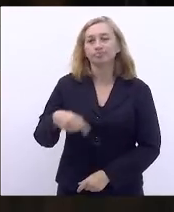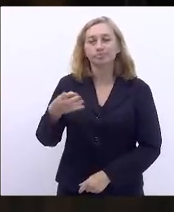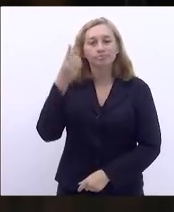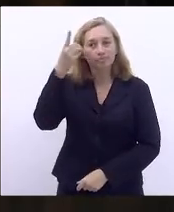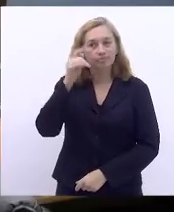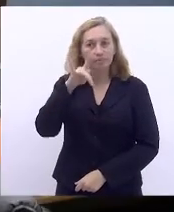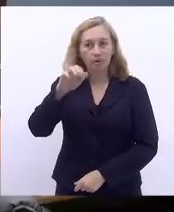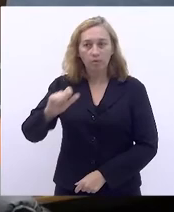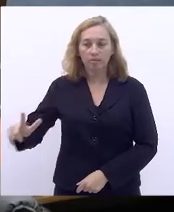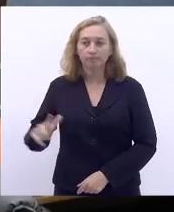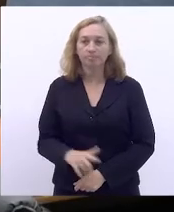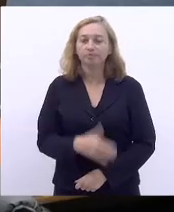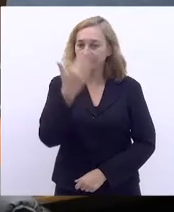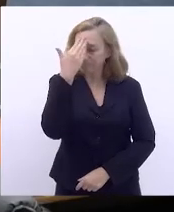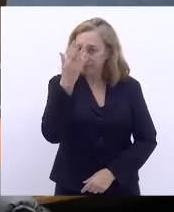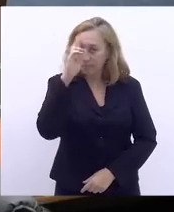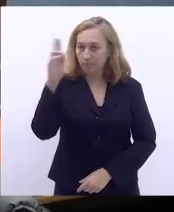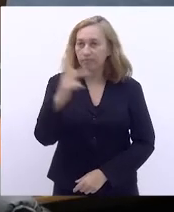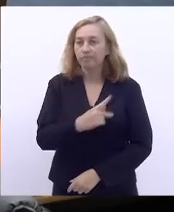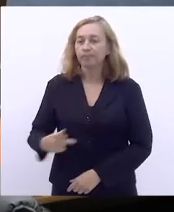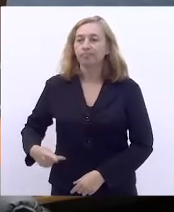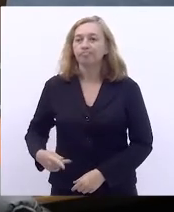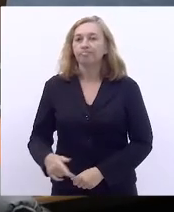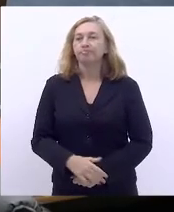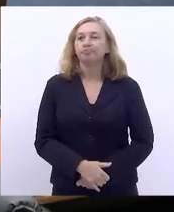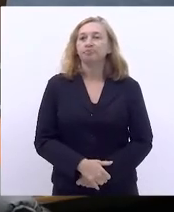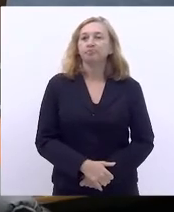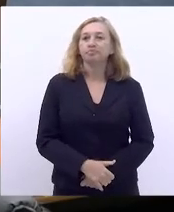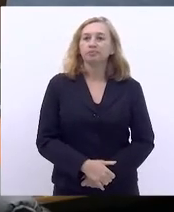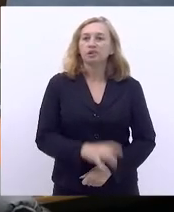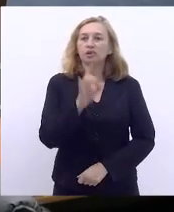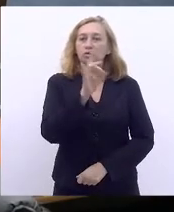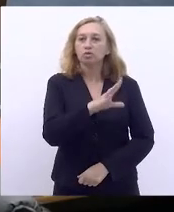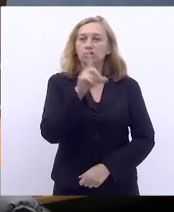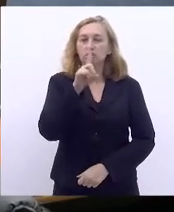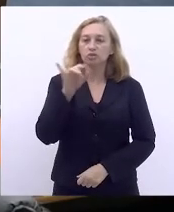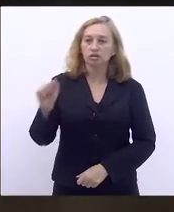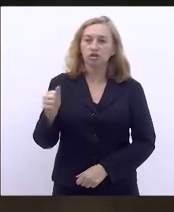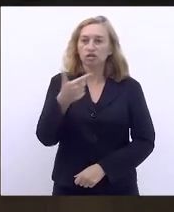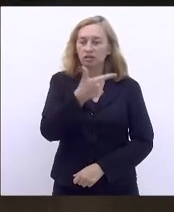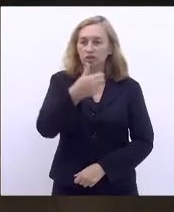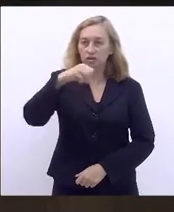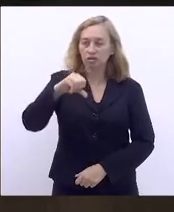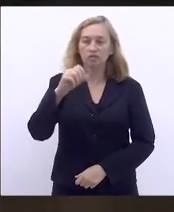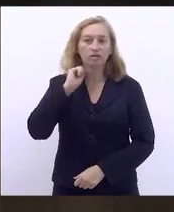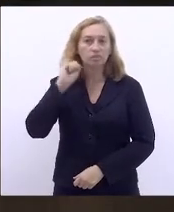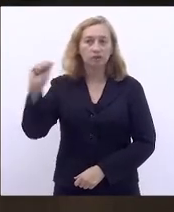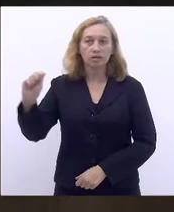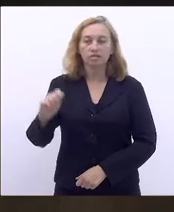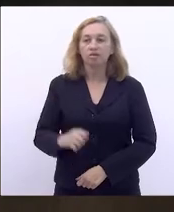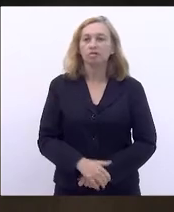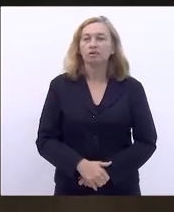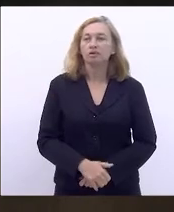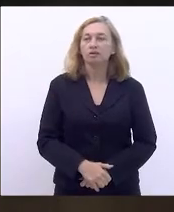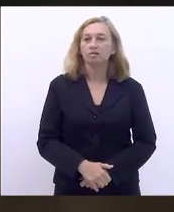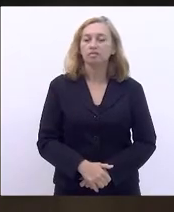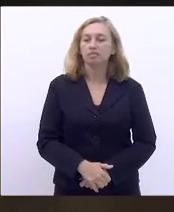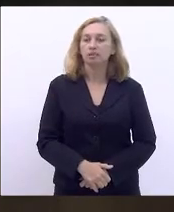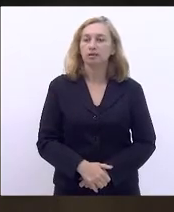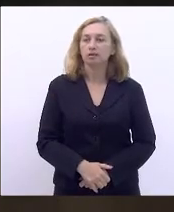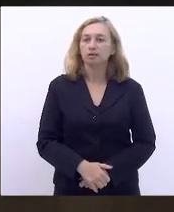Pobel. Obrigado, presidente. Presidente, no último dia 29 de abril, após receber